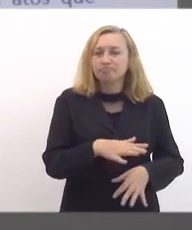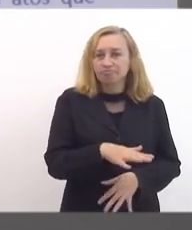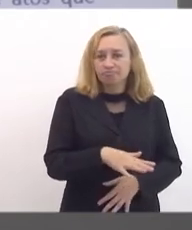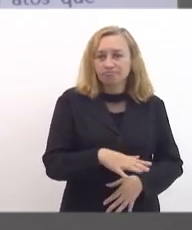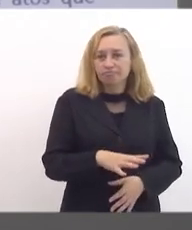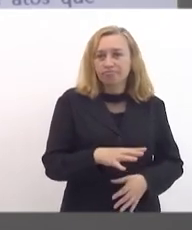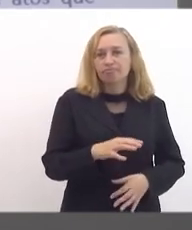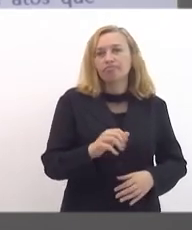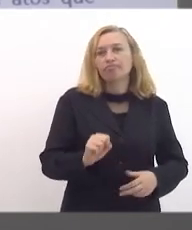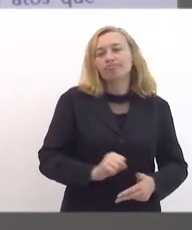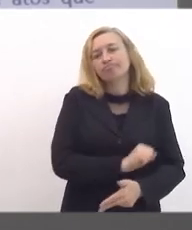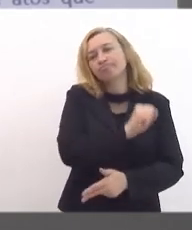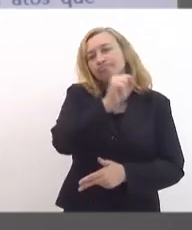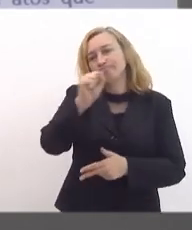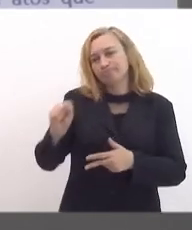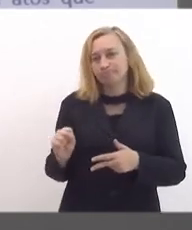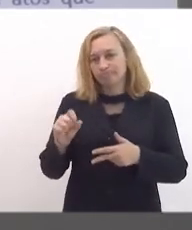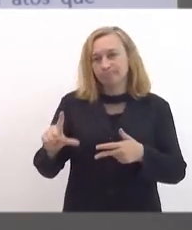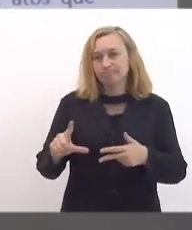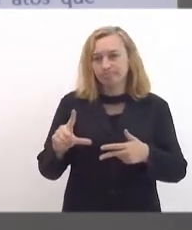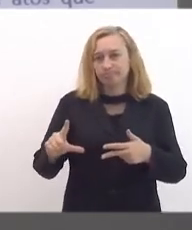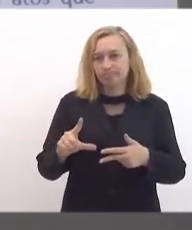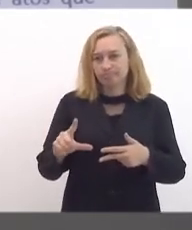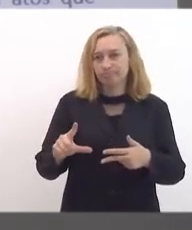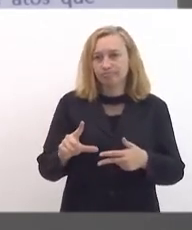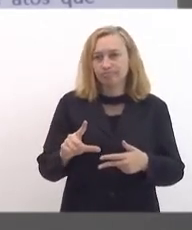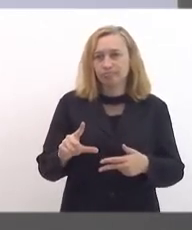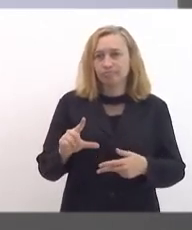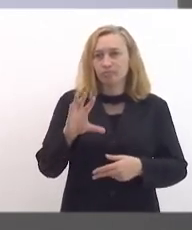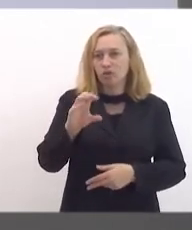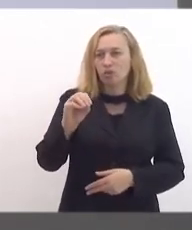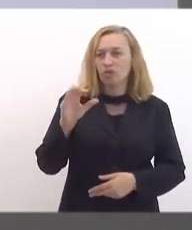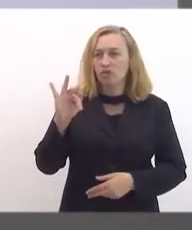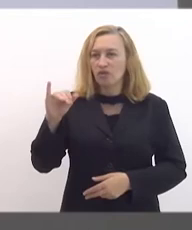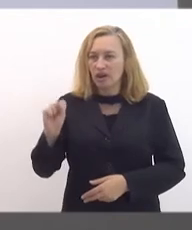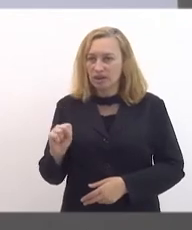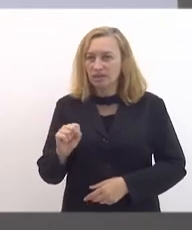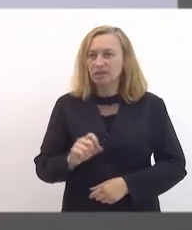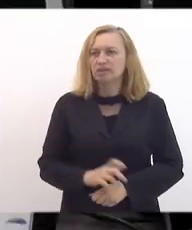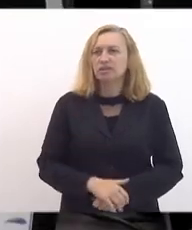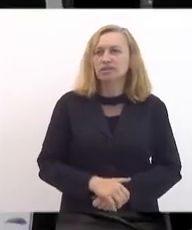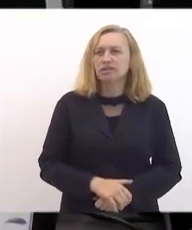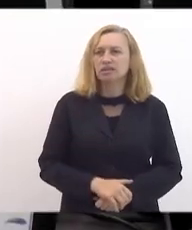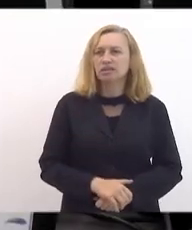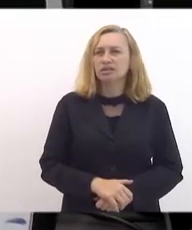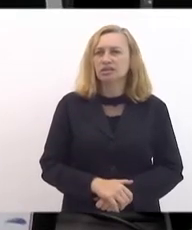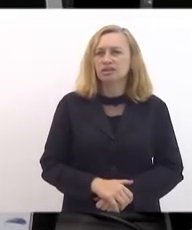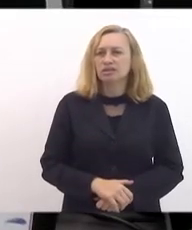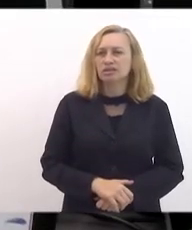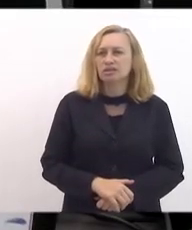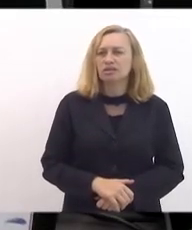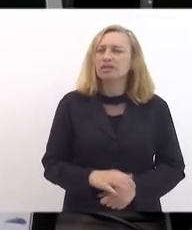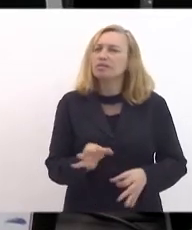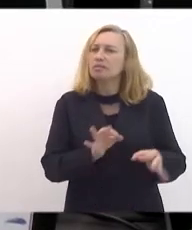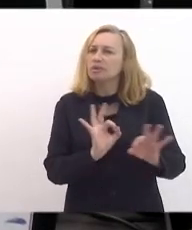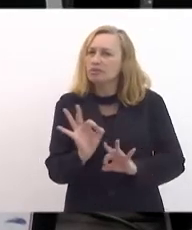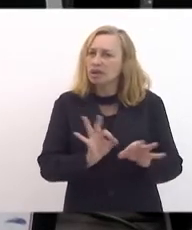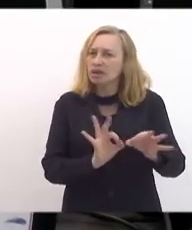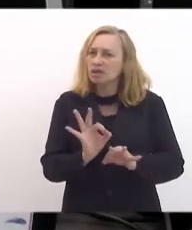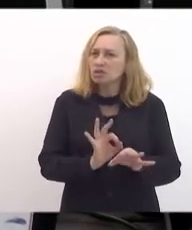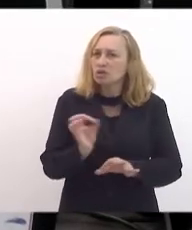se faz o poder legislativo no momento em que a gente tiver elaborando